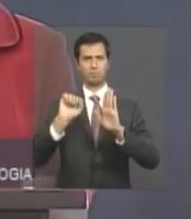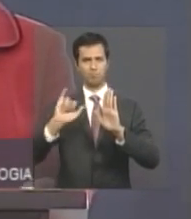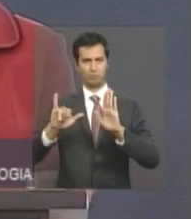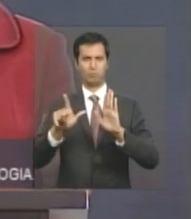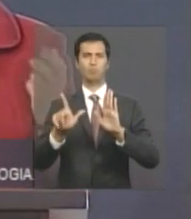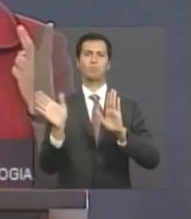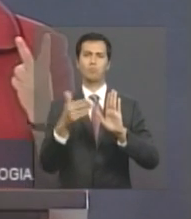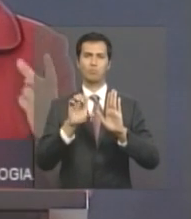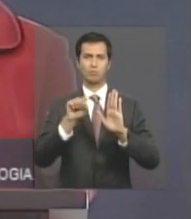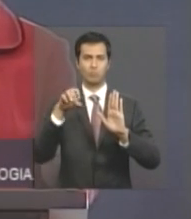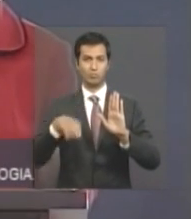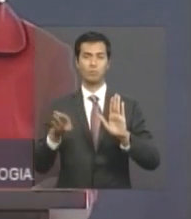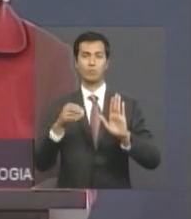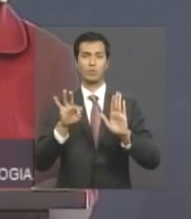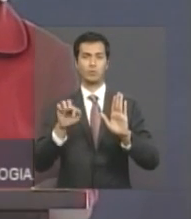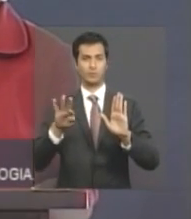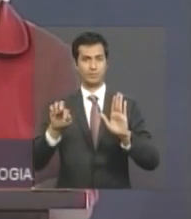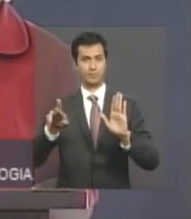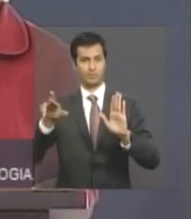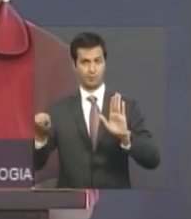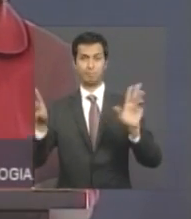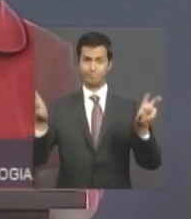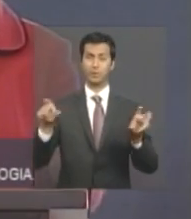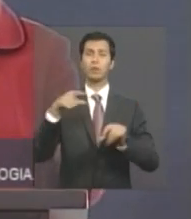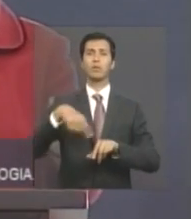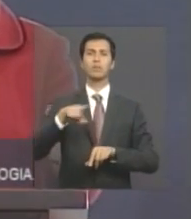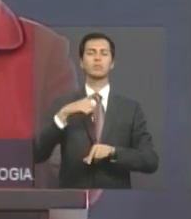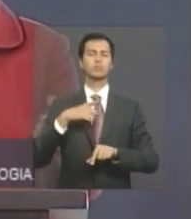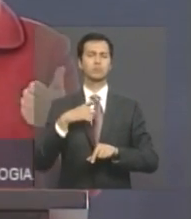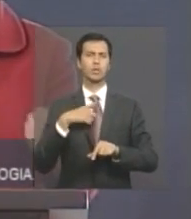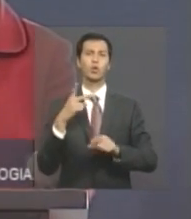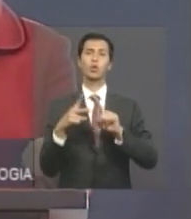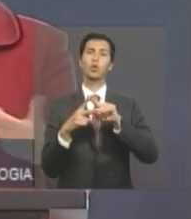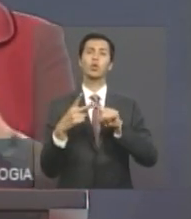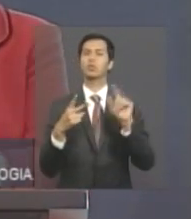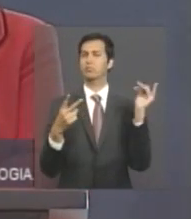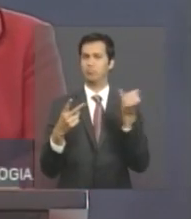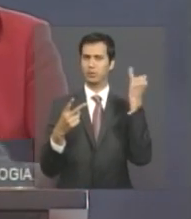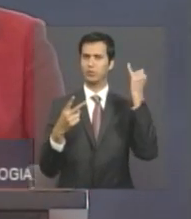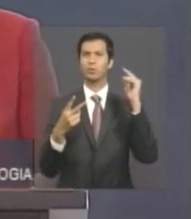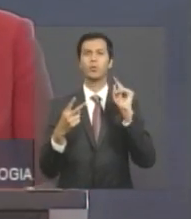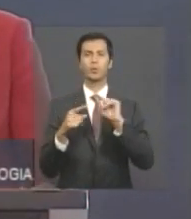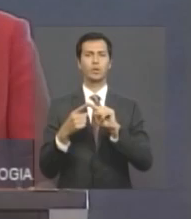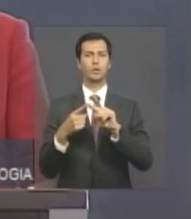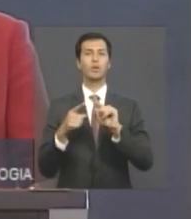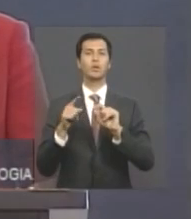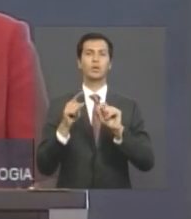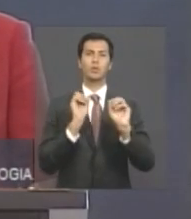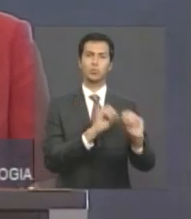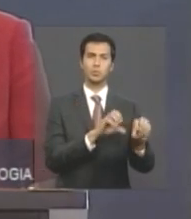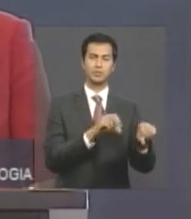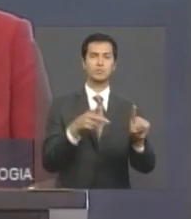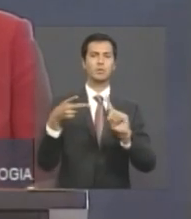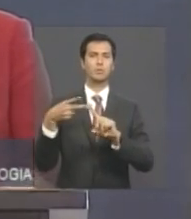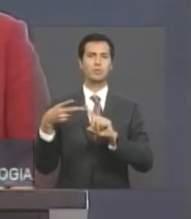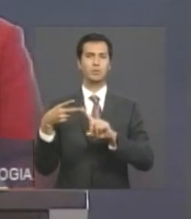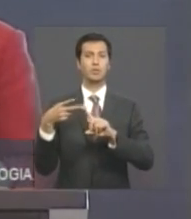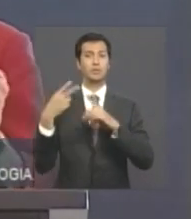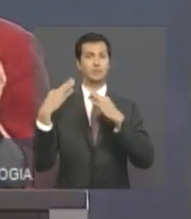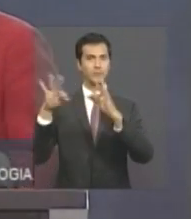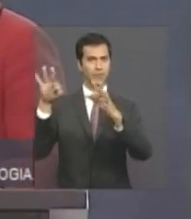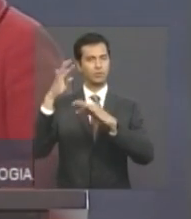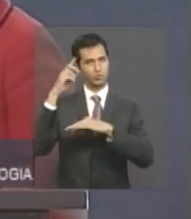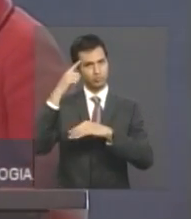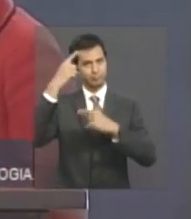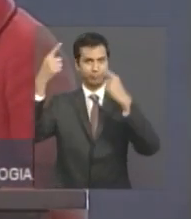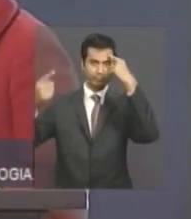ele articula duas agendas fundamentais para o Brasil, a agenda da educação com a agenda da inovação. E